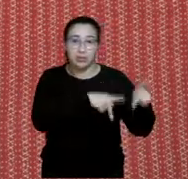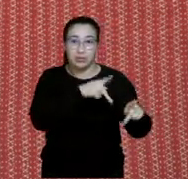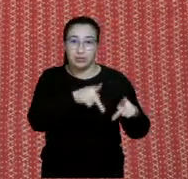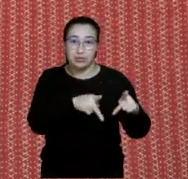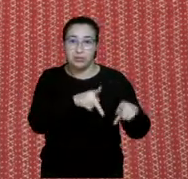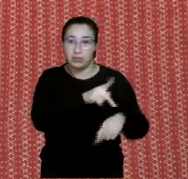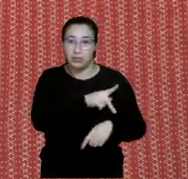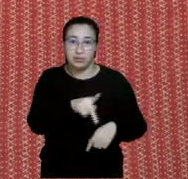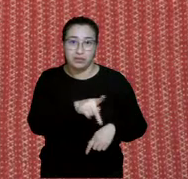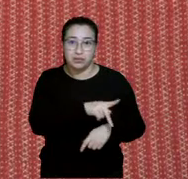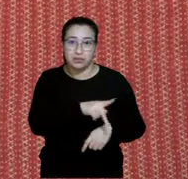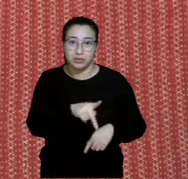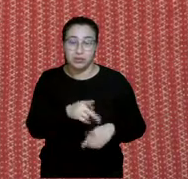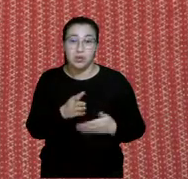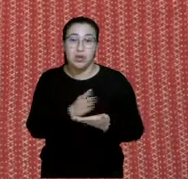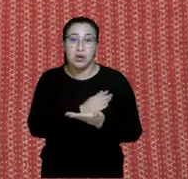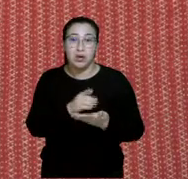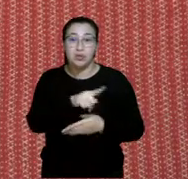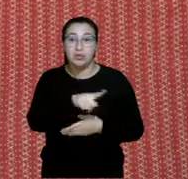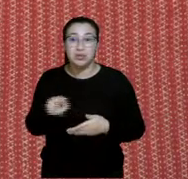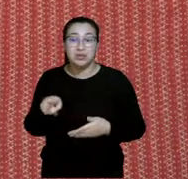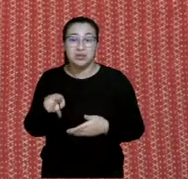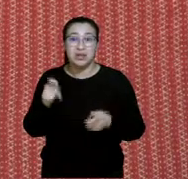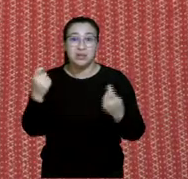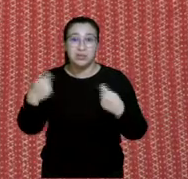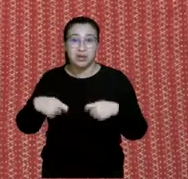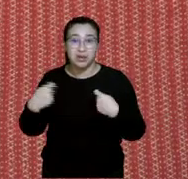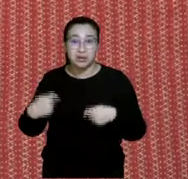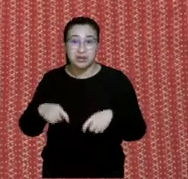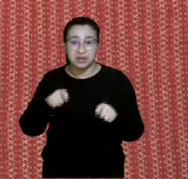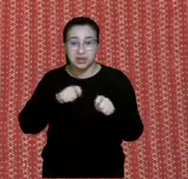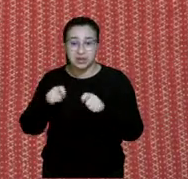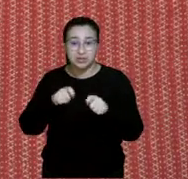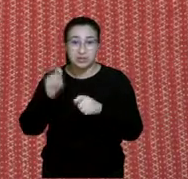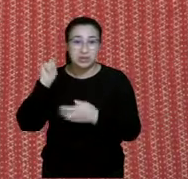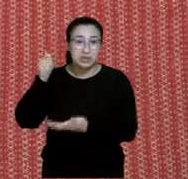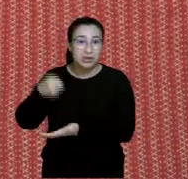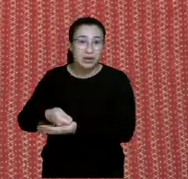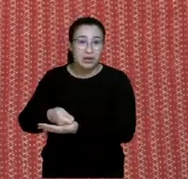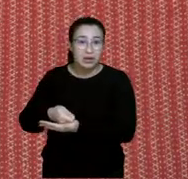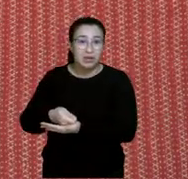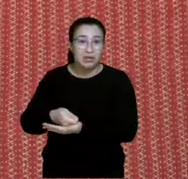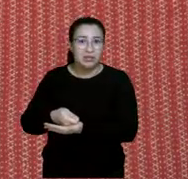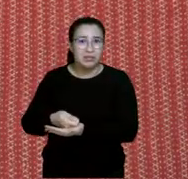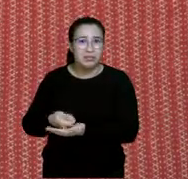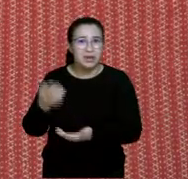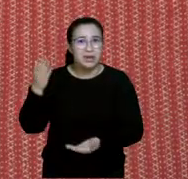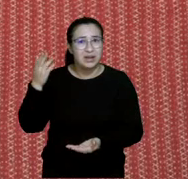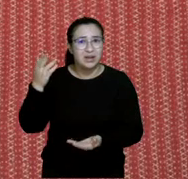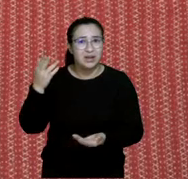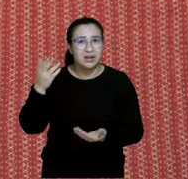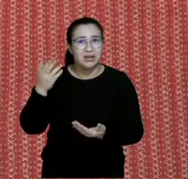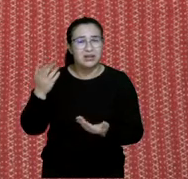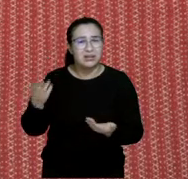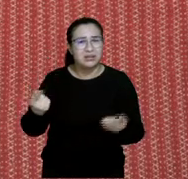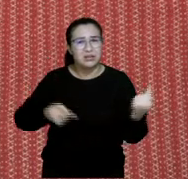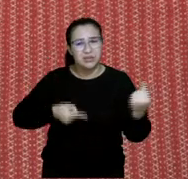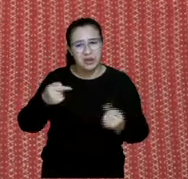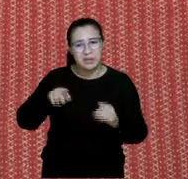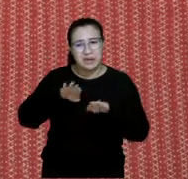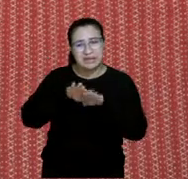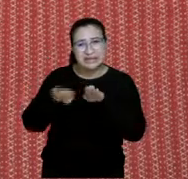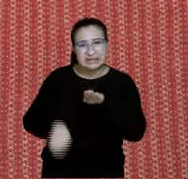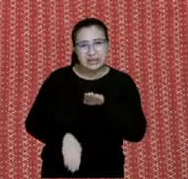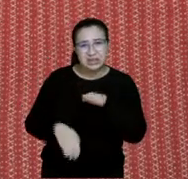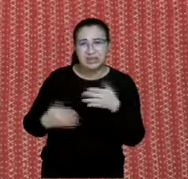e professores foram penalizados administrativamente. Essa é a realidade. Então, infelizmente, o debate é muito rebaixado nesse momento,